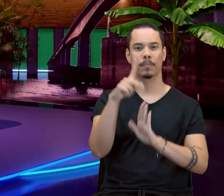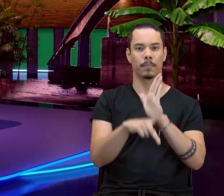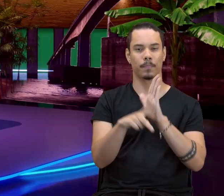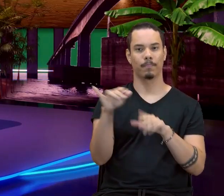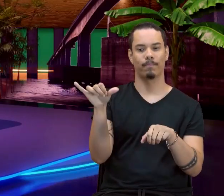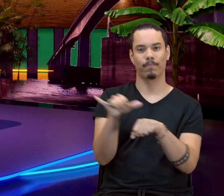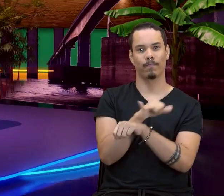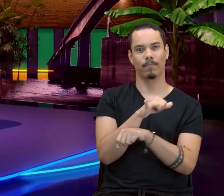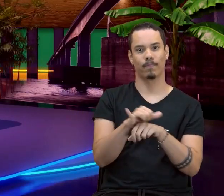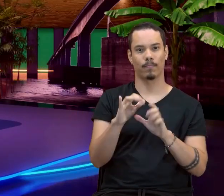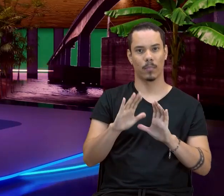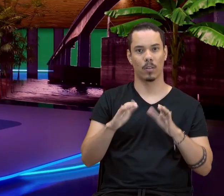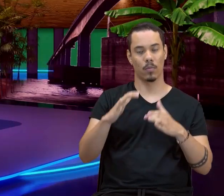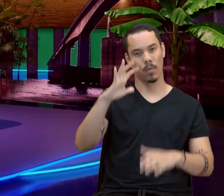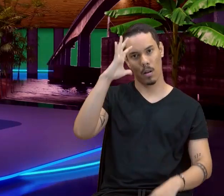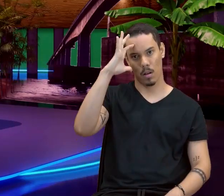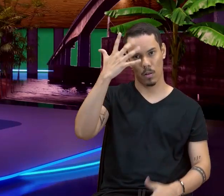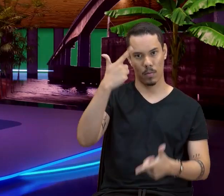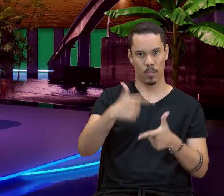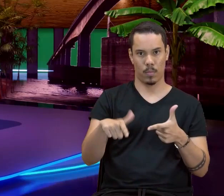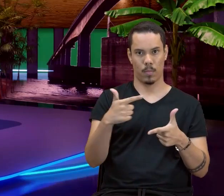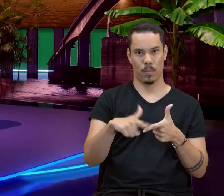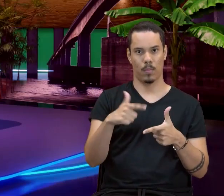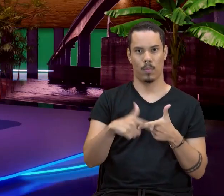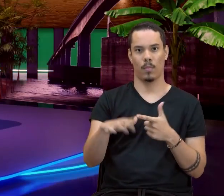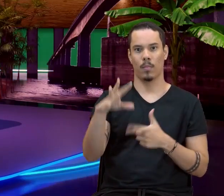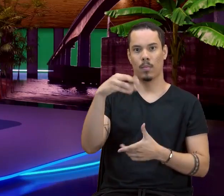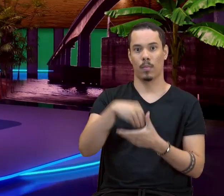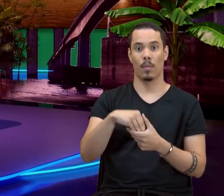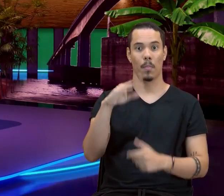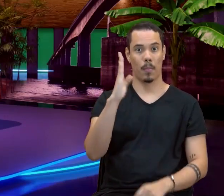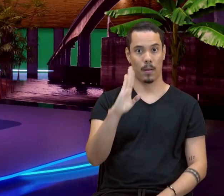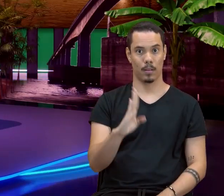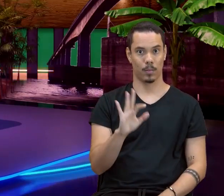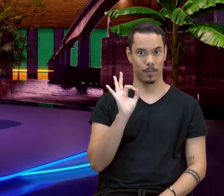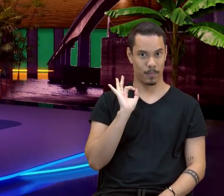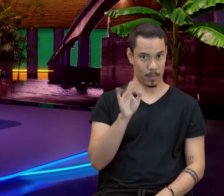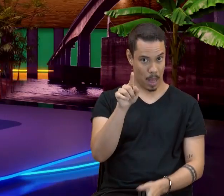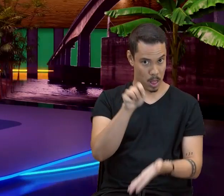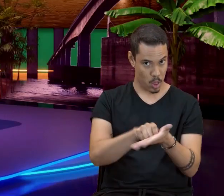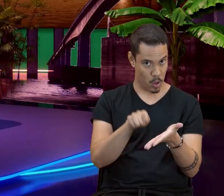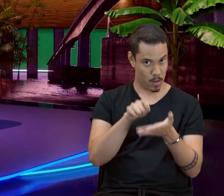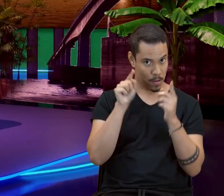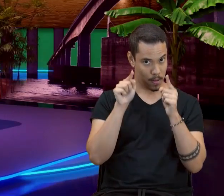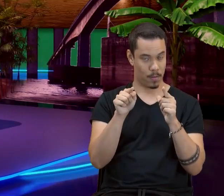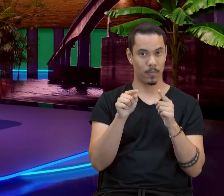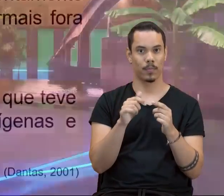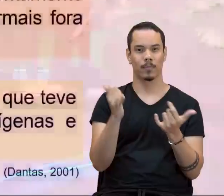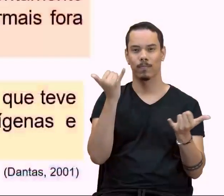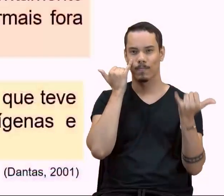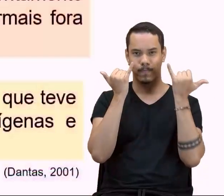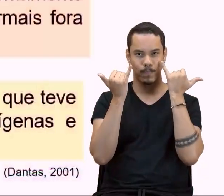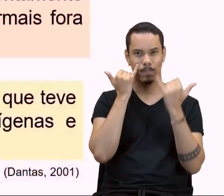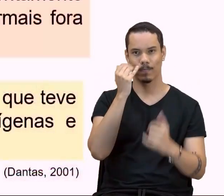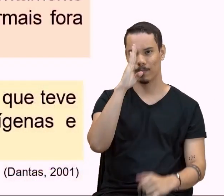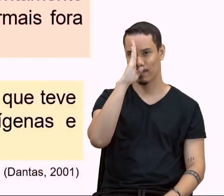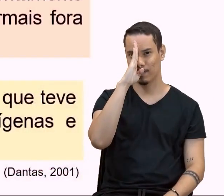para resolver o problema do sul e sudeste do Brasil em relação à terra. Beleza? Anota isso aí. Informação de ouro, galera. Vamos